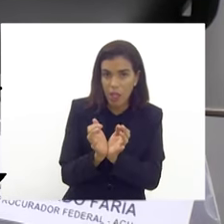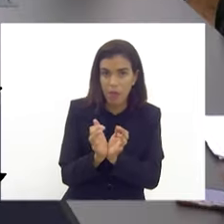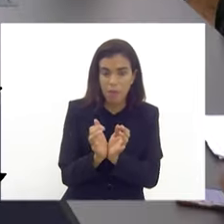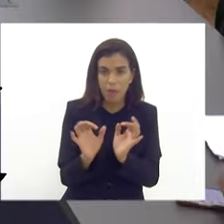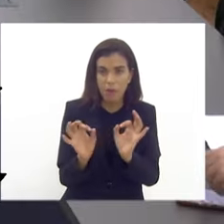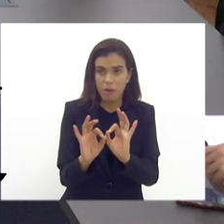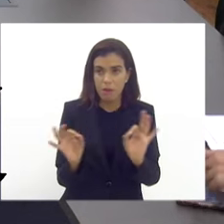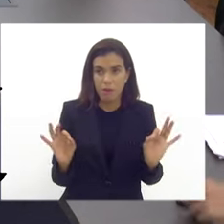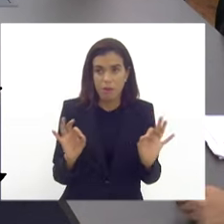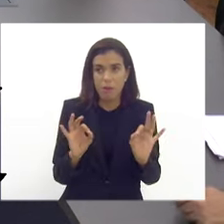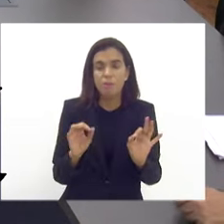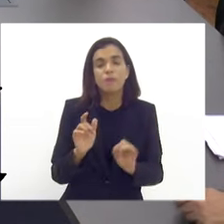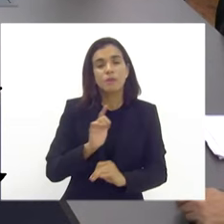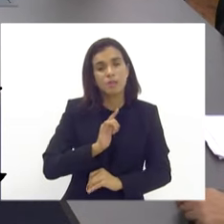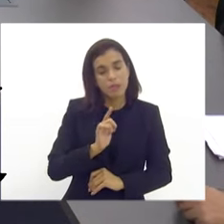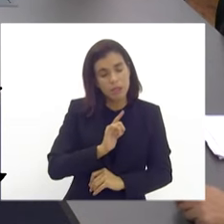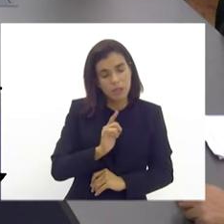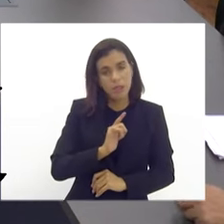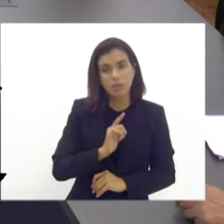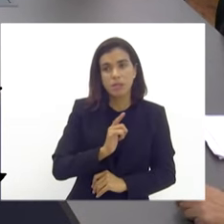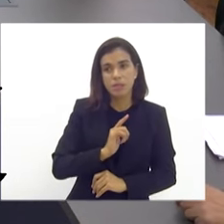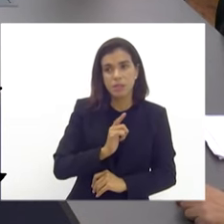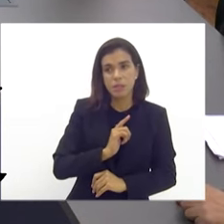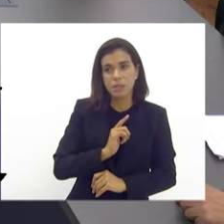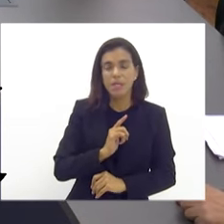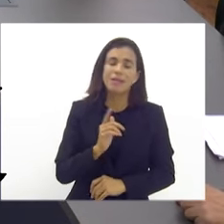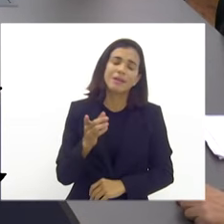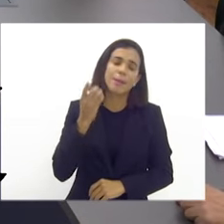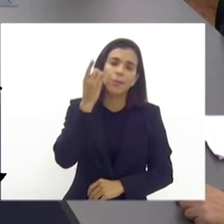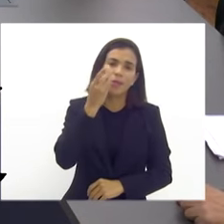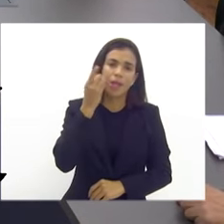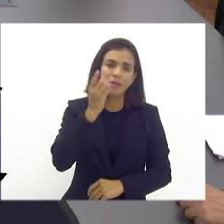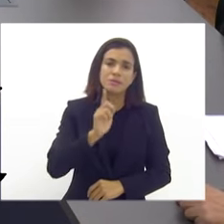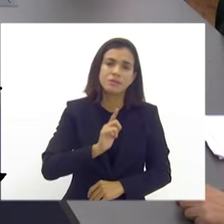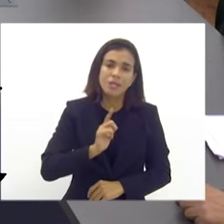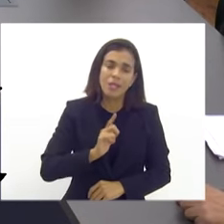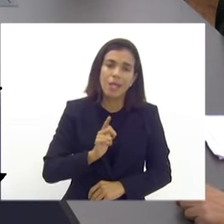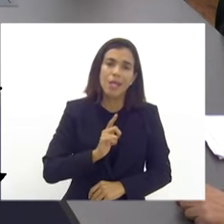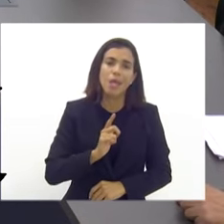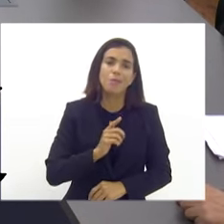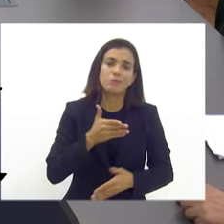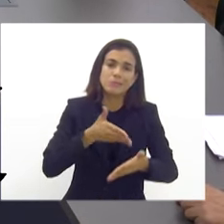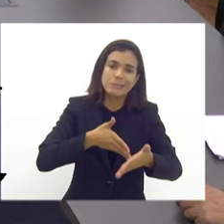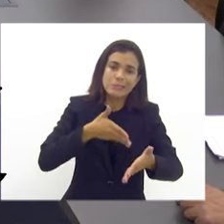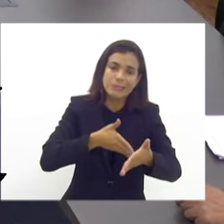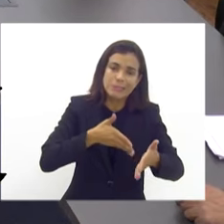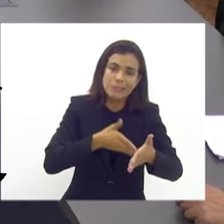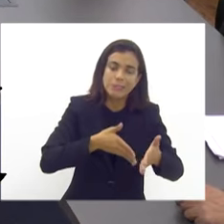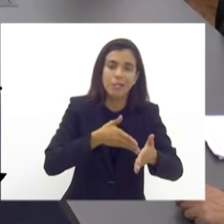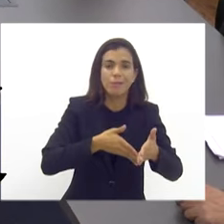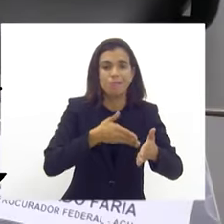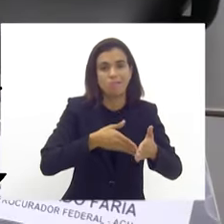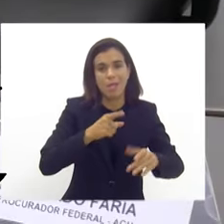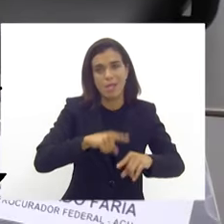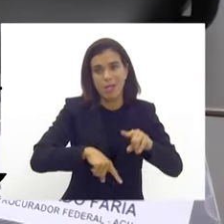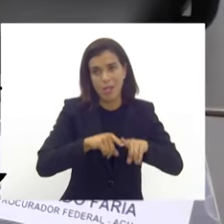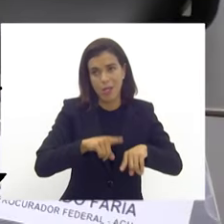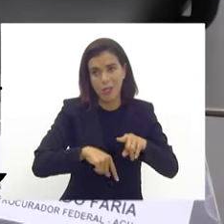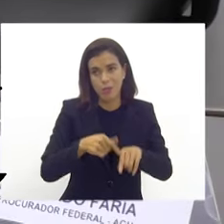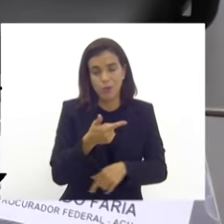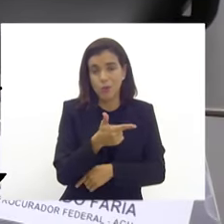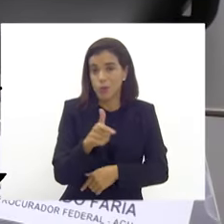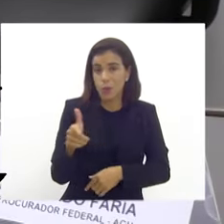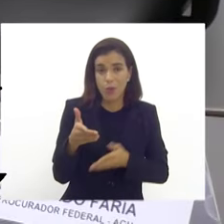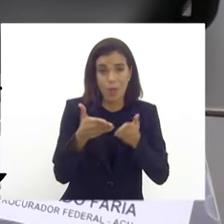que possa fazer uma fiscalização acompanhamento nós tem equipe Deputado nós temos uma limitação material né Nós não temos